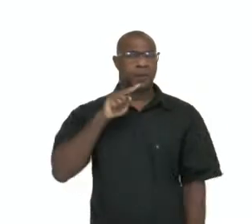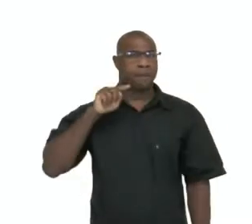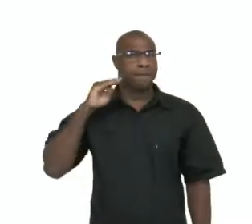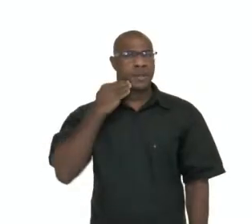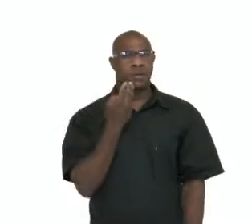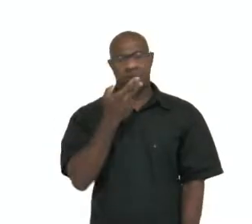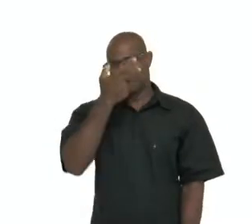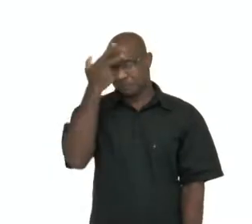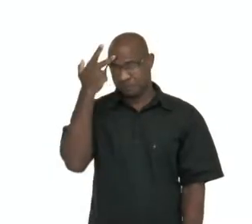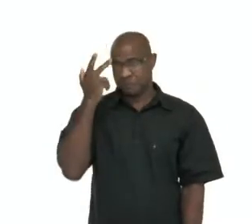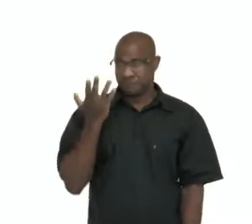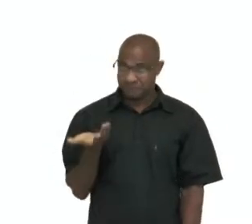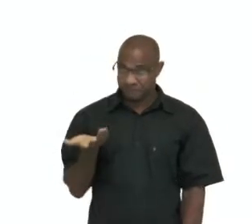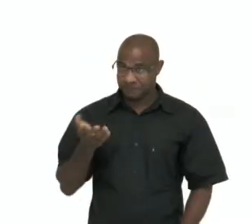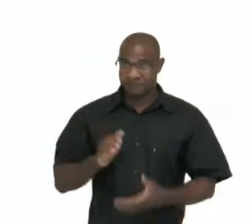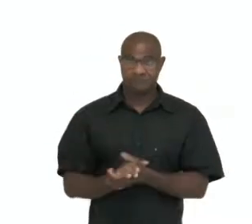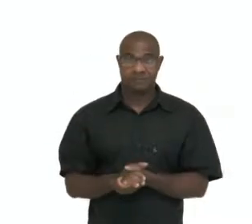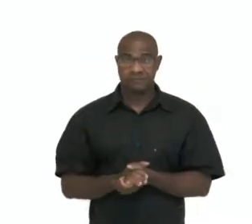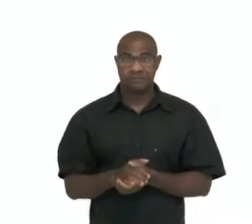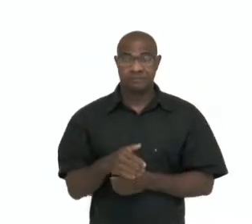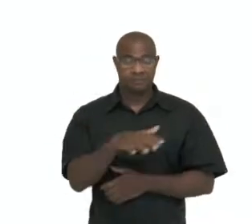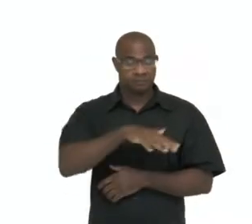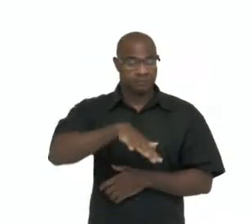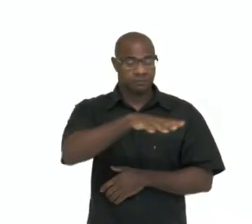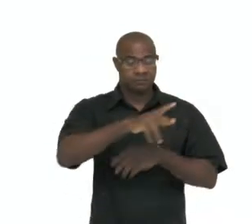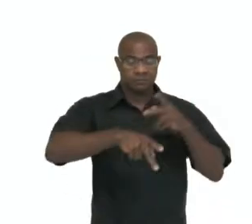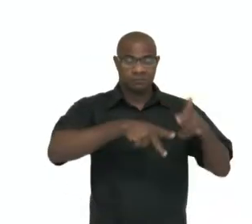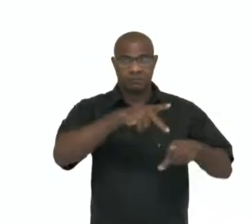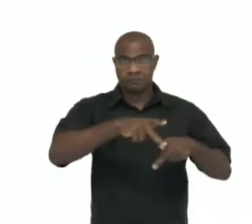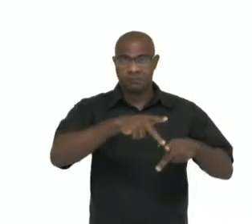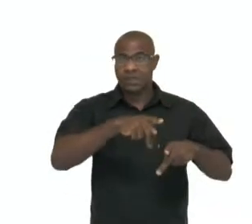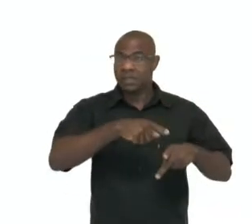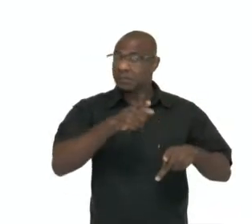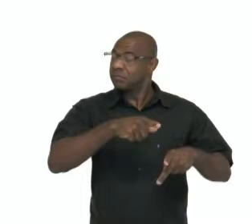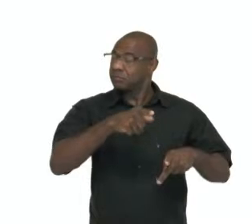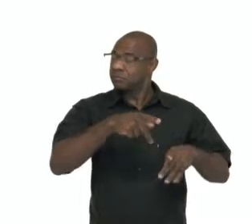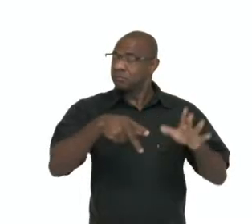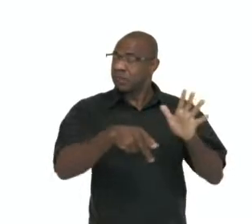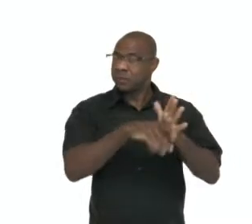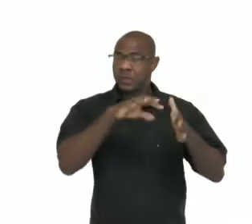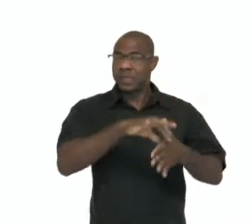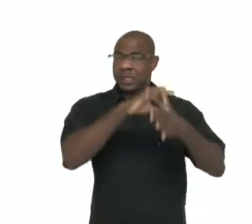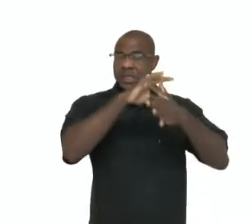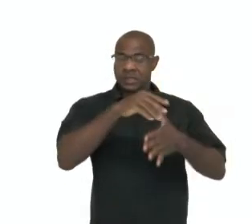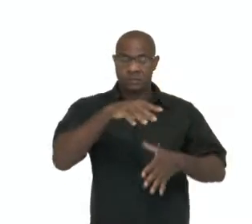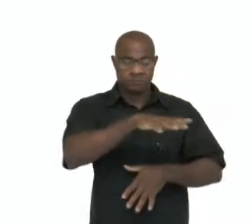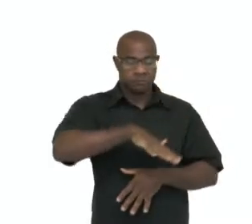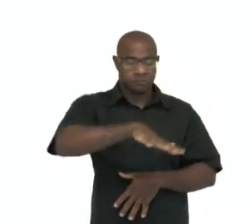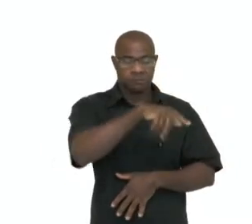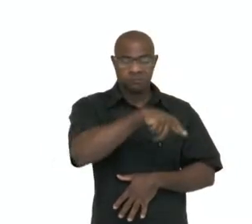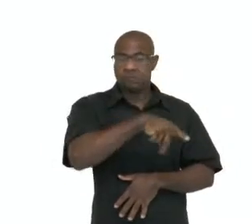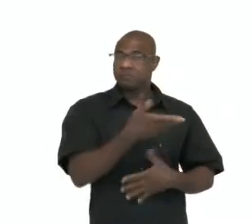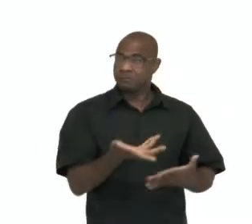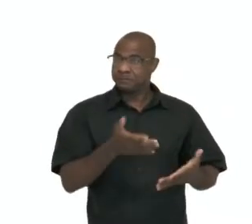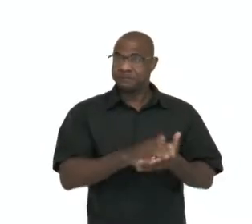nisso? E esses povos nativos foram os donos dessas terras muito antes